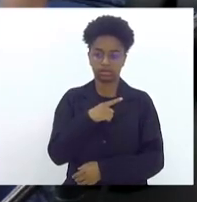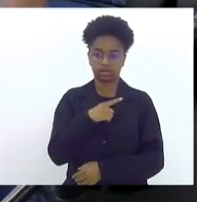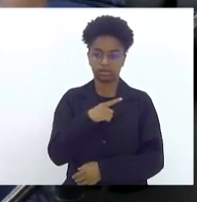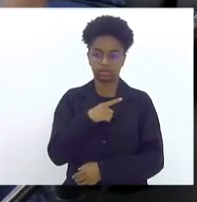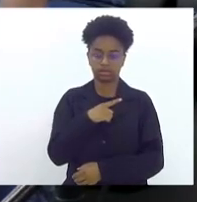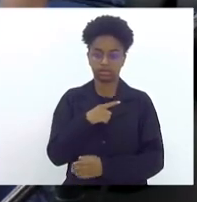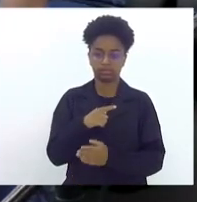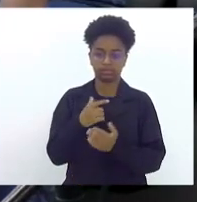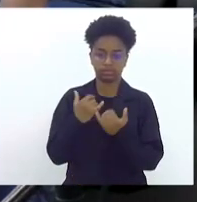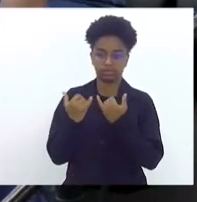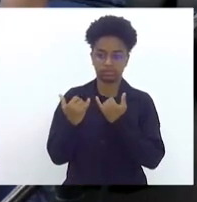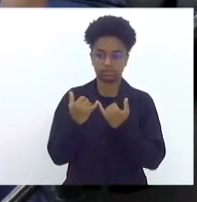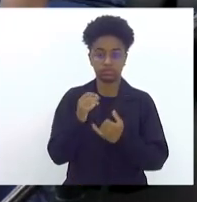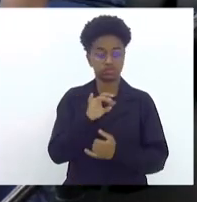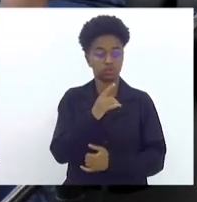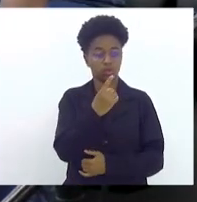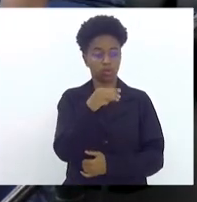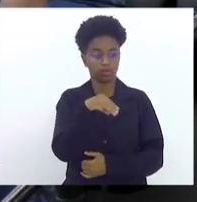uma idade